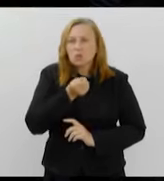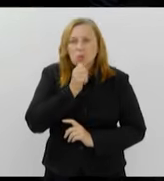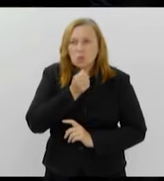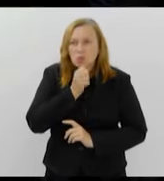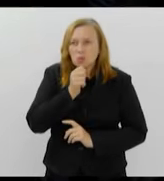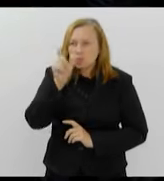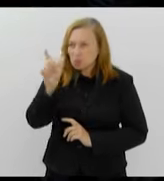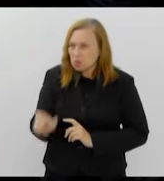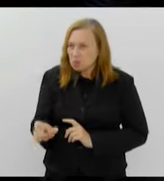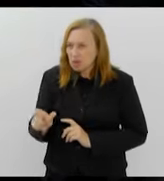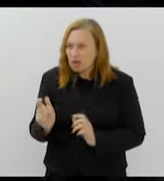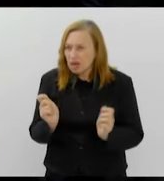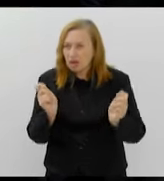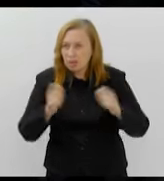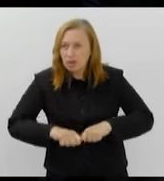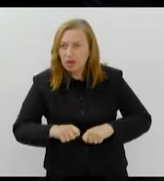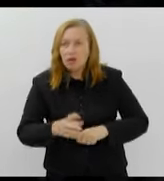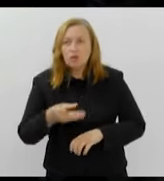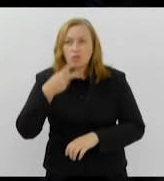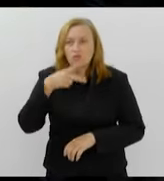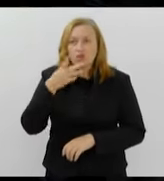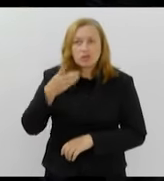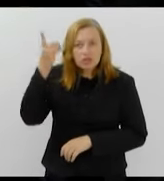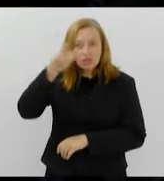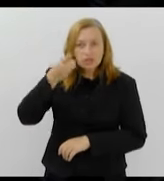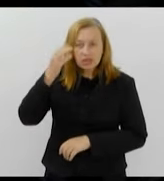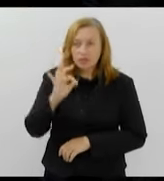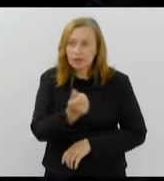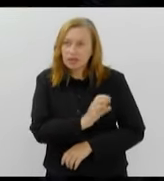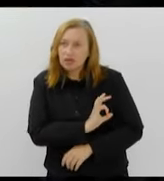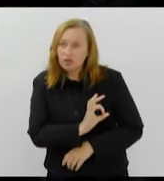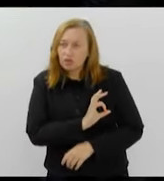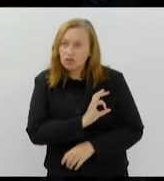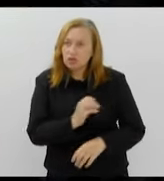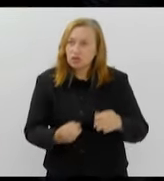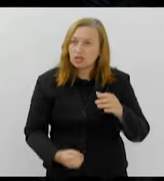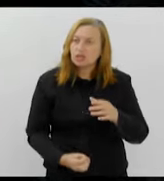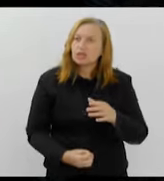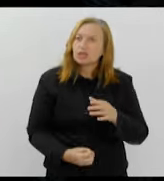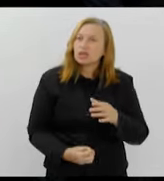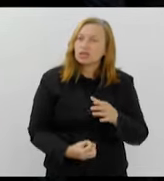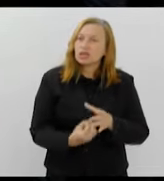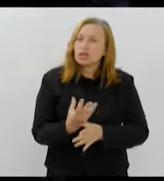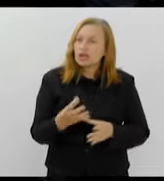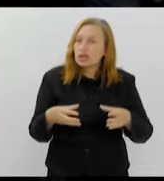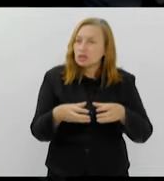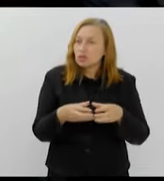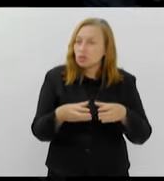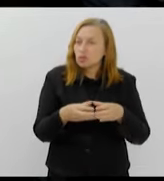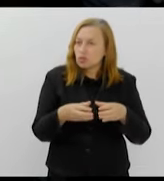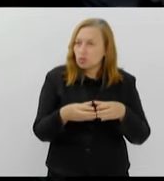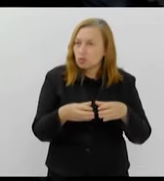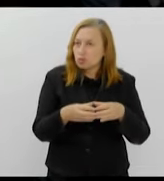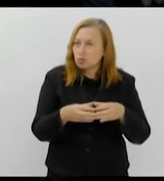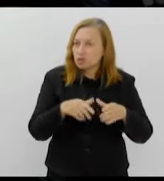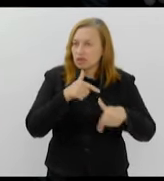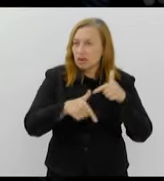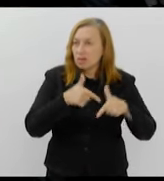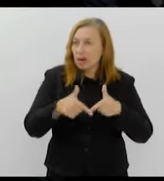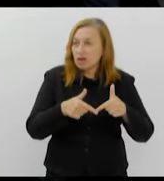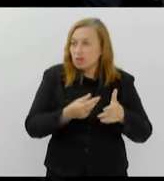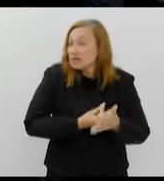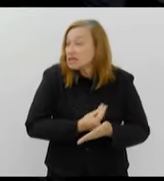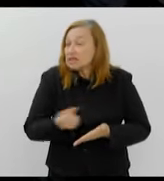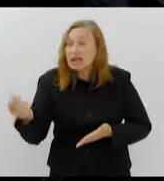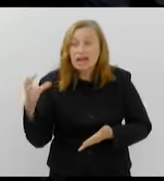Marta Rocha de implementar a sua equipe o seu plano sai abruptamente numa canetada E